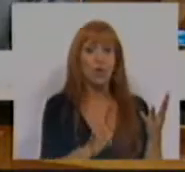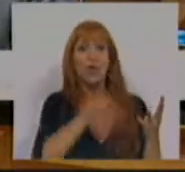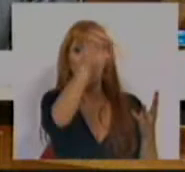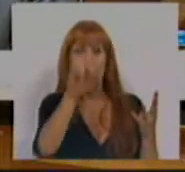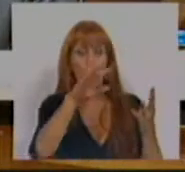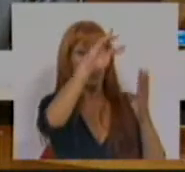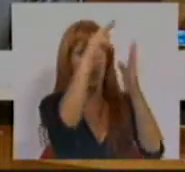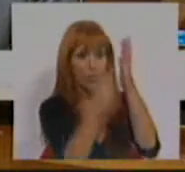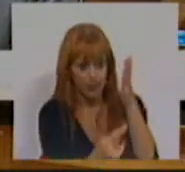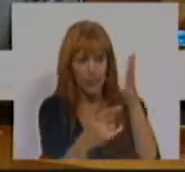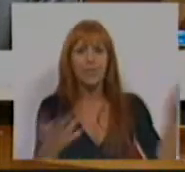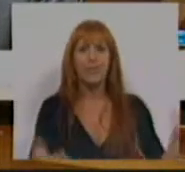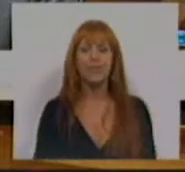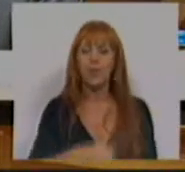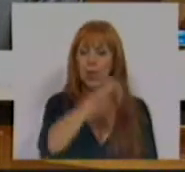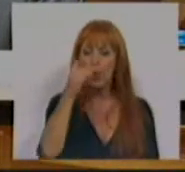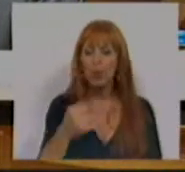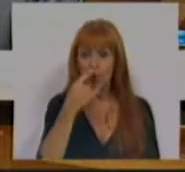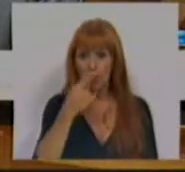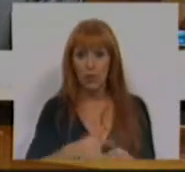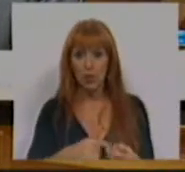8 retificativos.